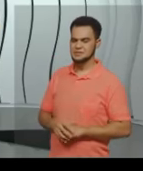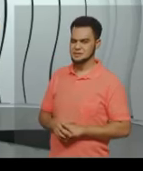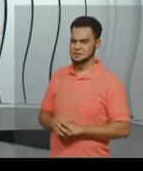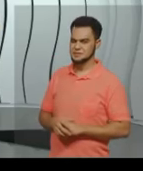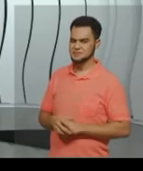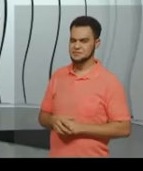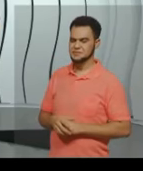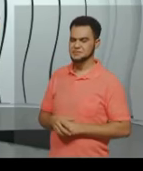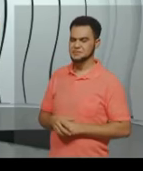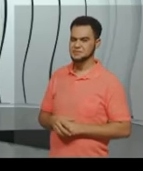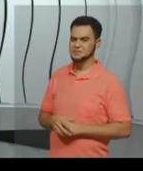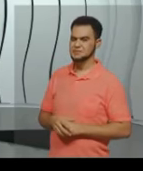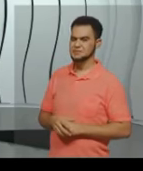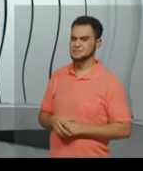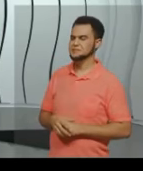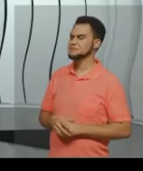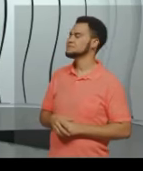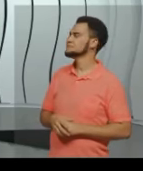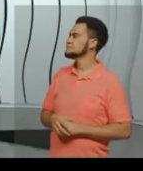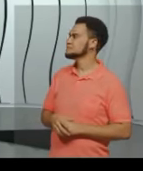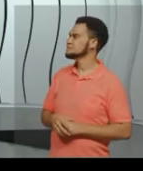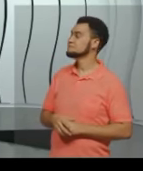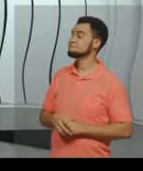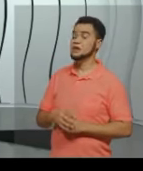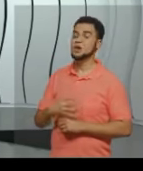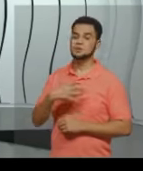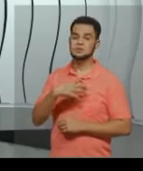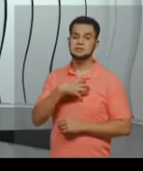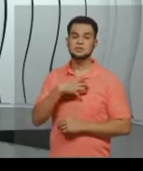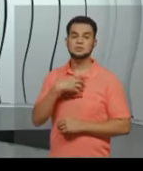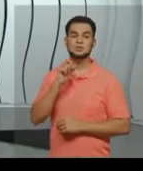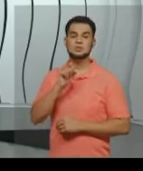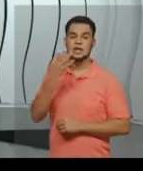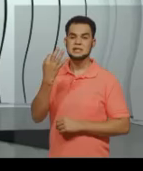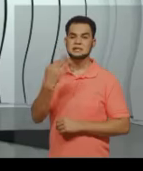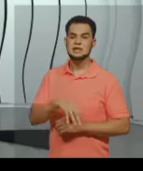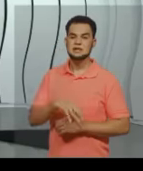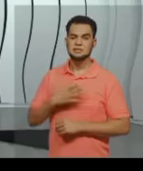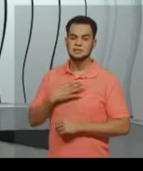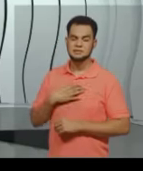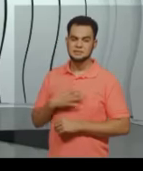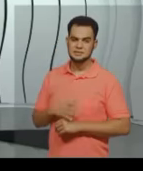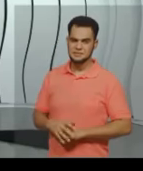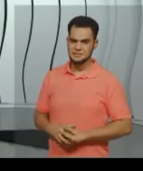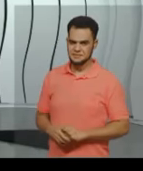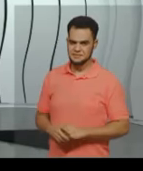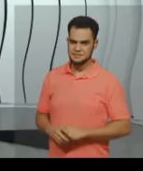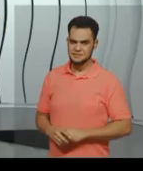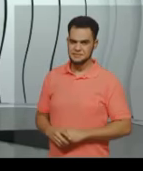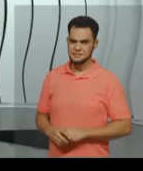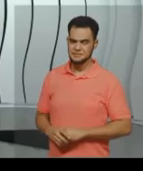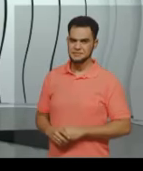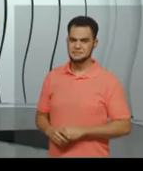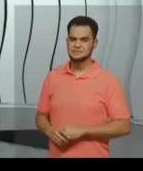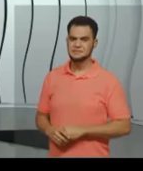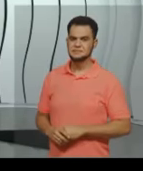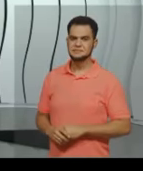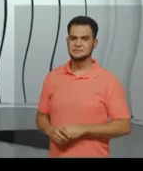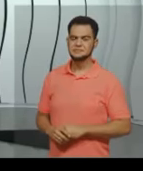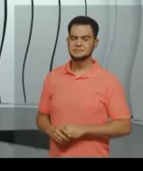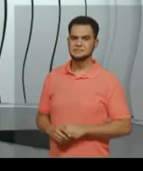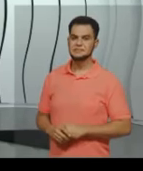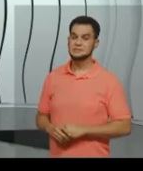the right for me. Eu sinto que isso é certo para mim. I know that this is